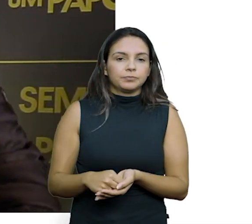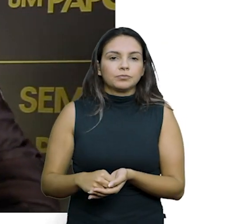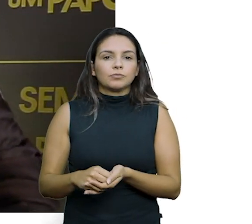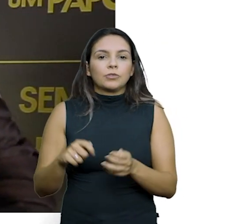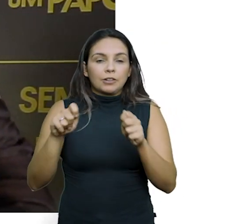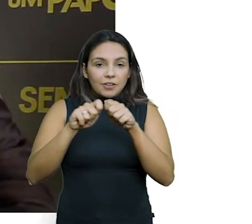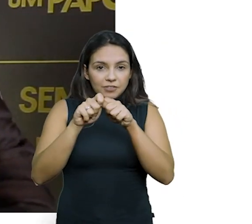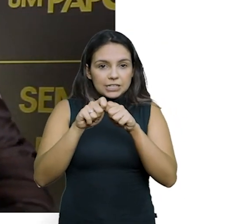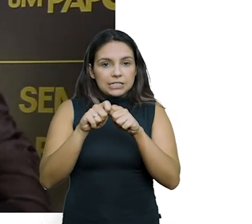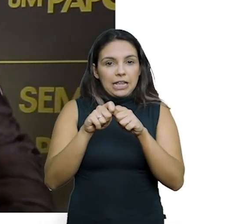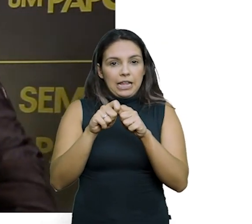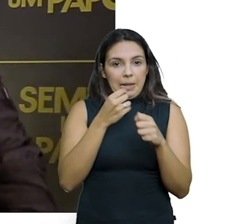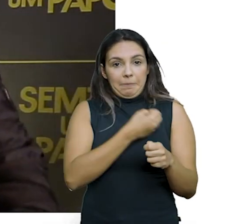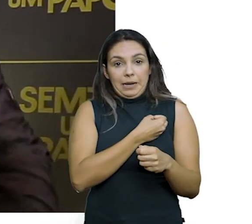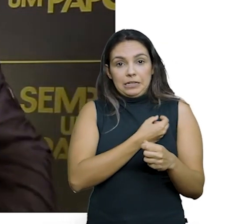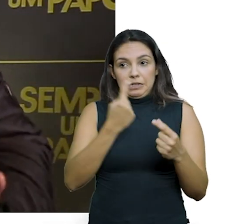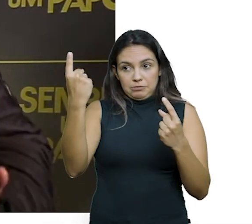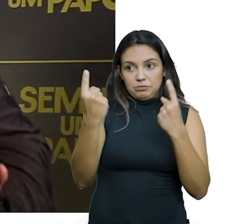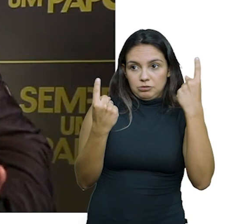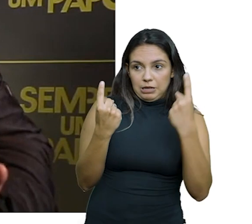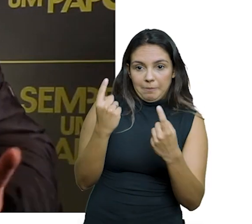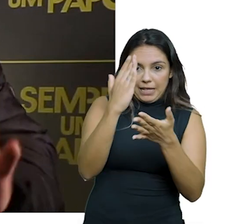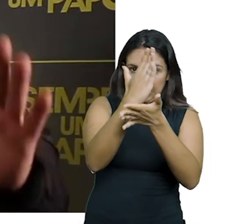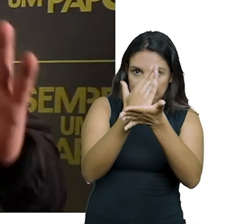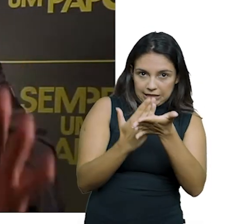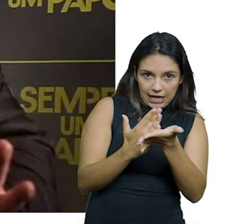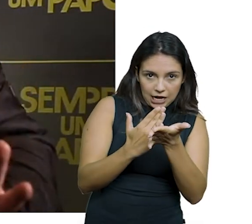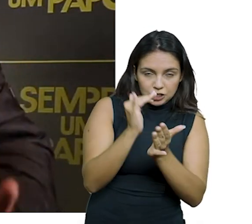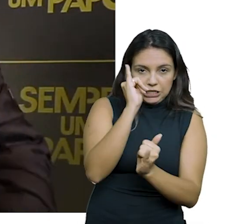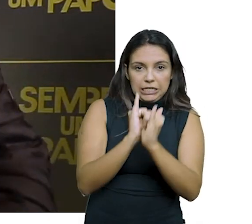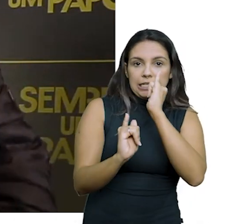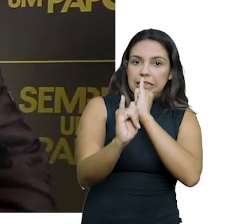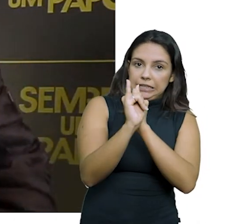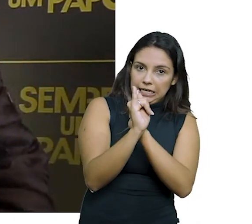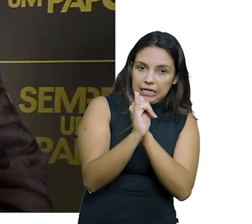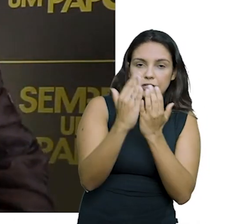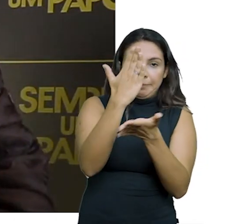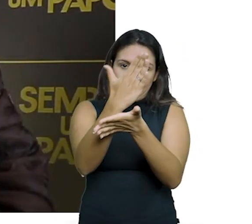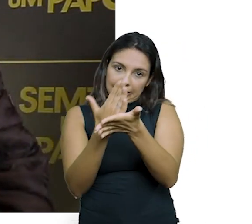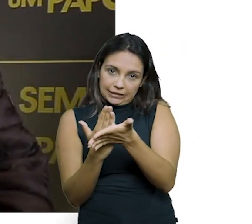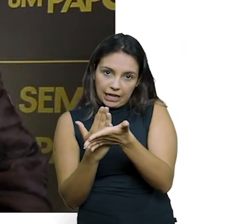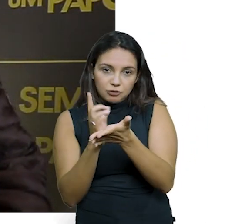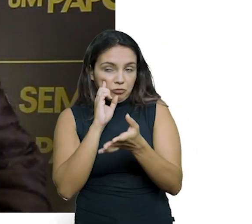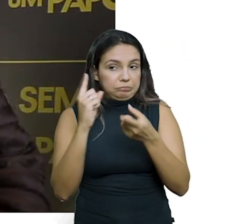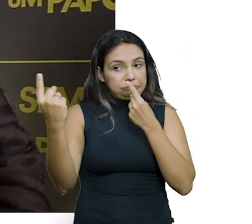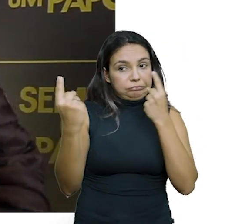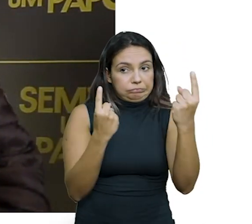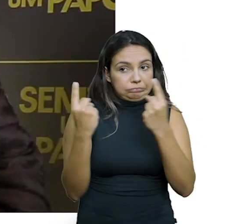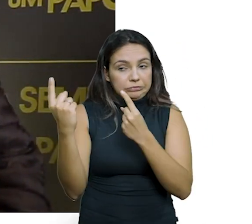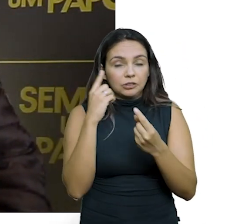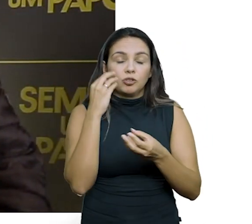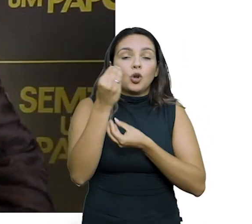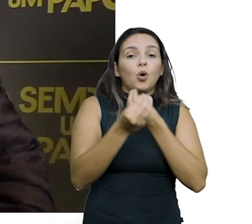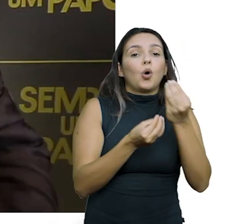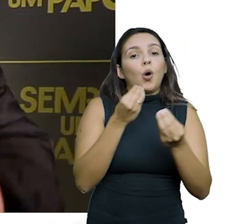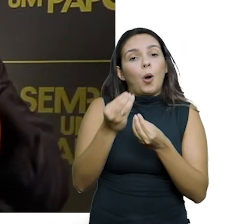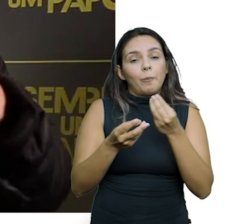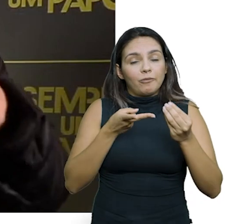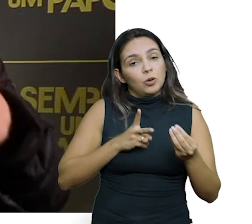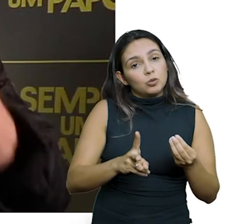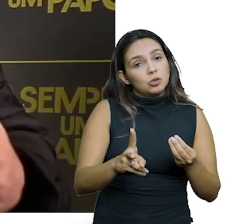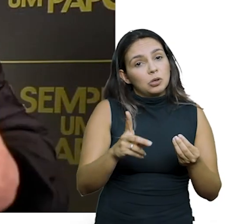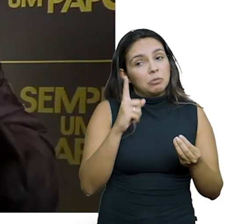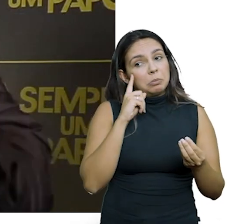e virtual metade, é a minha proposta até o presente momento. Vamos aguardar o andar da carruagem,